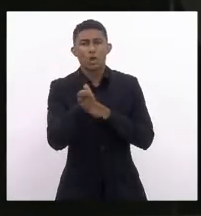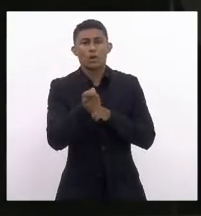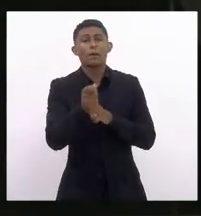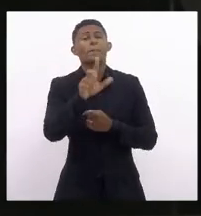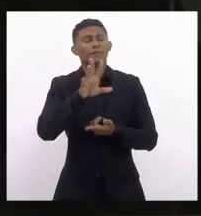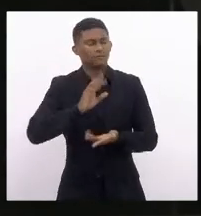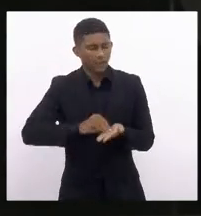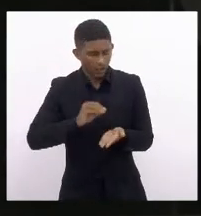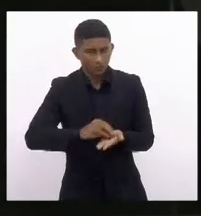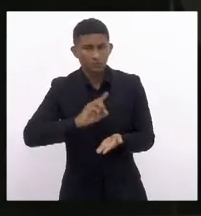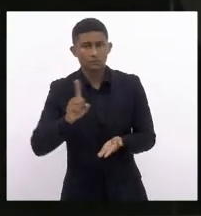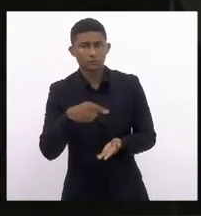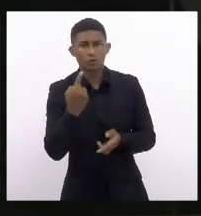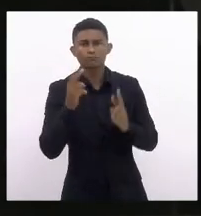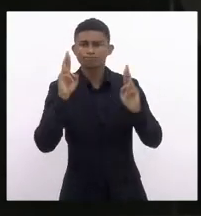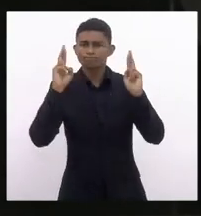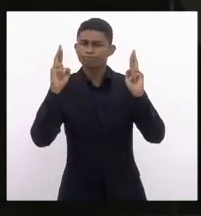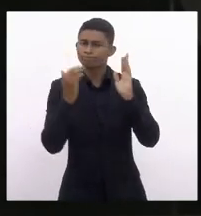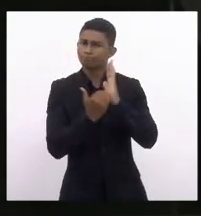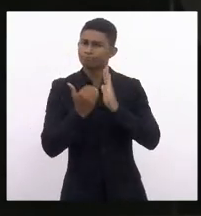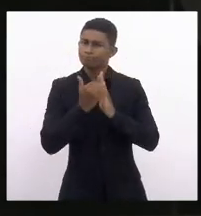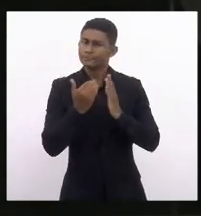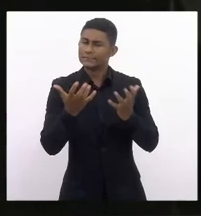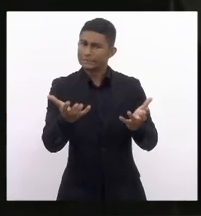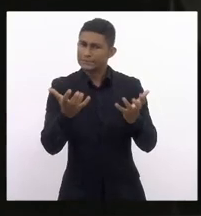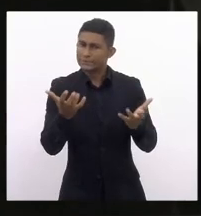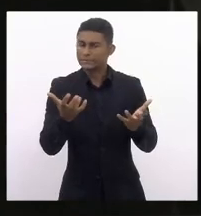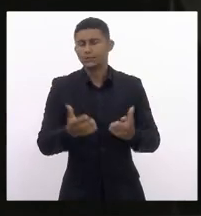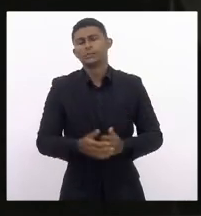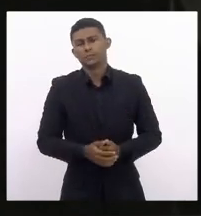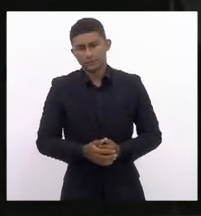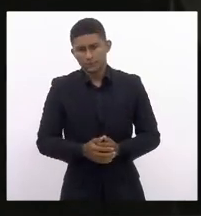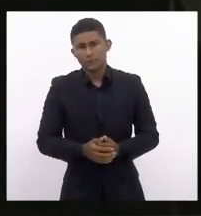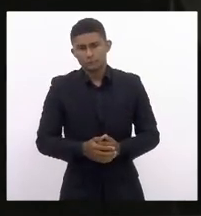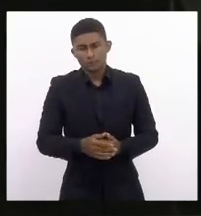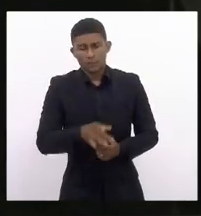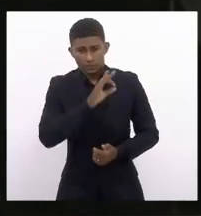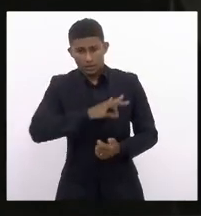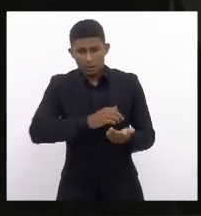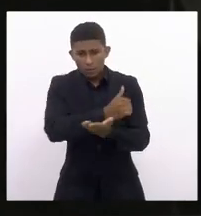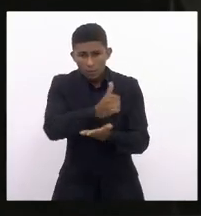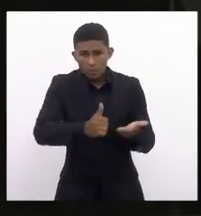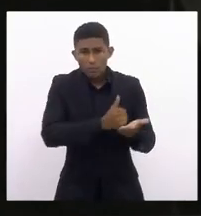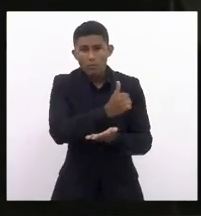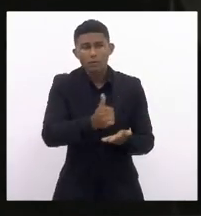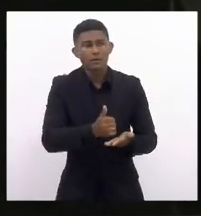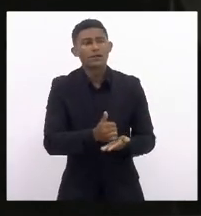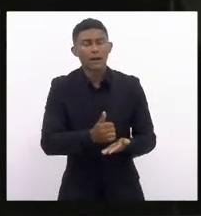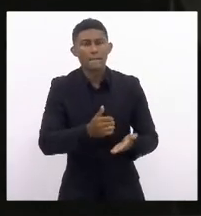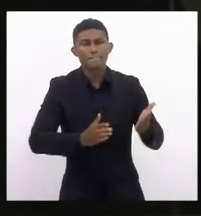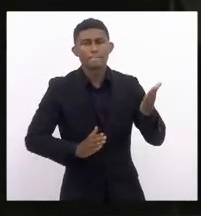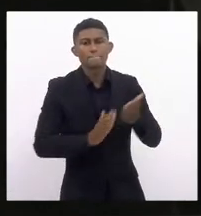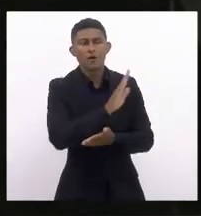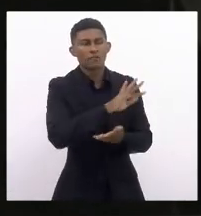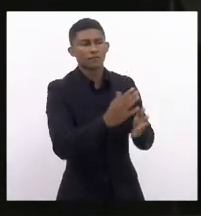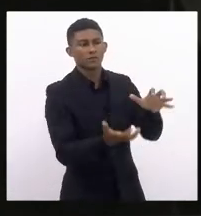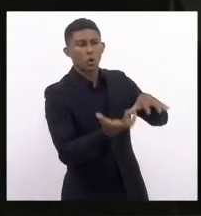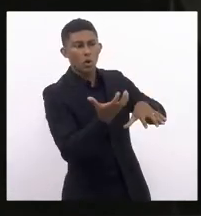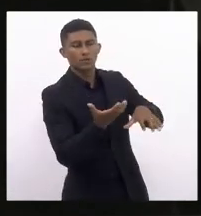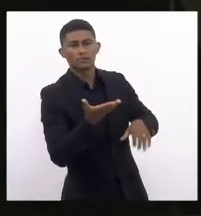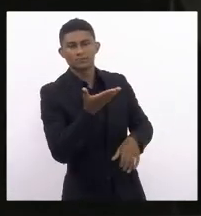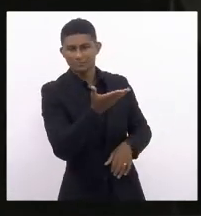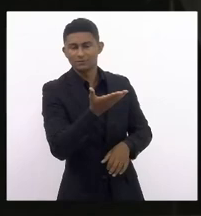gente espera muito mais, que realmente esse piso salarial seja aprovado no Congresso